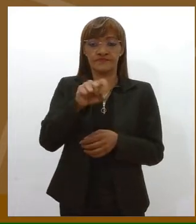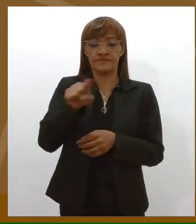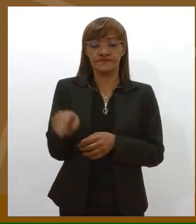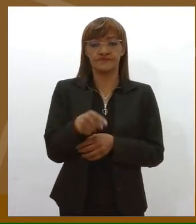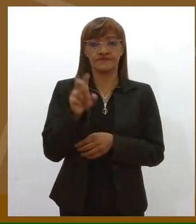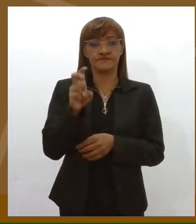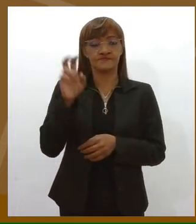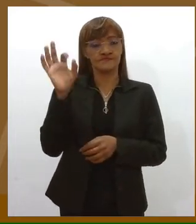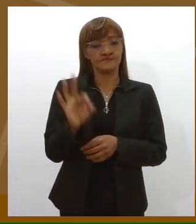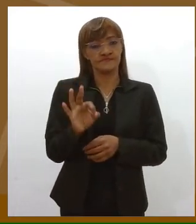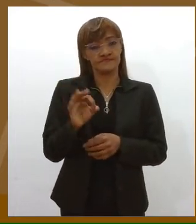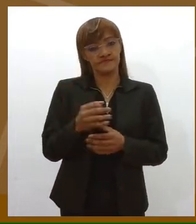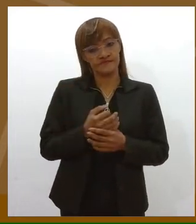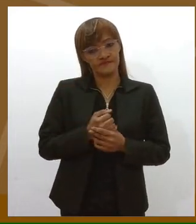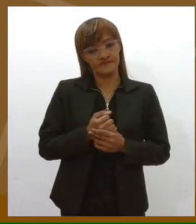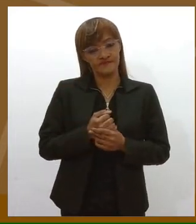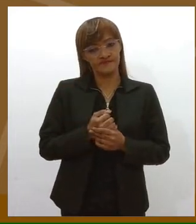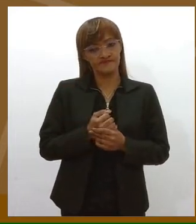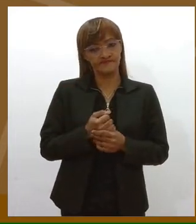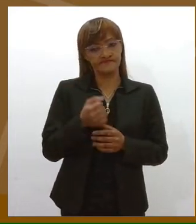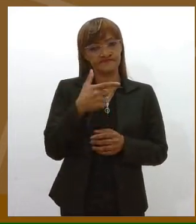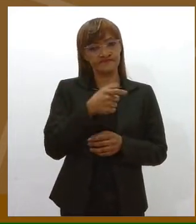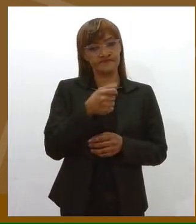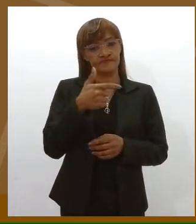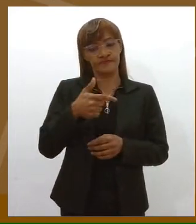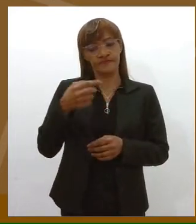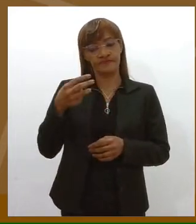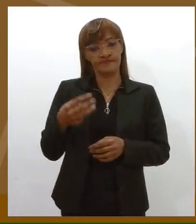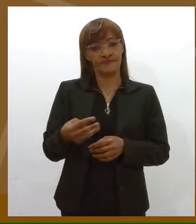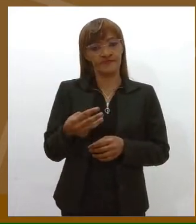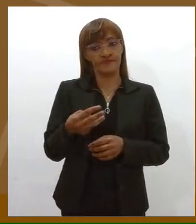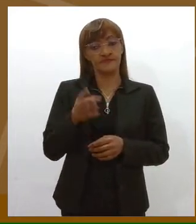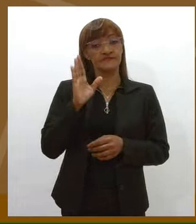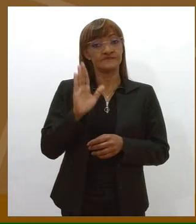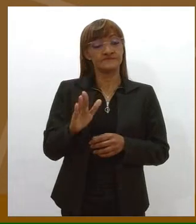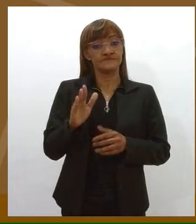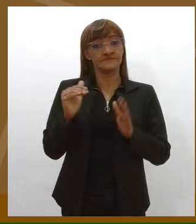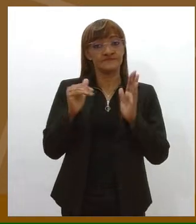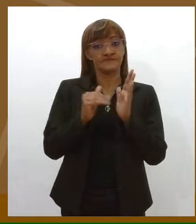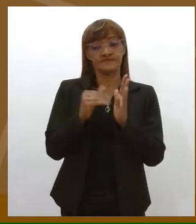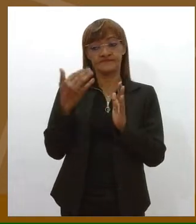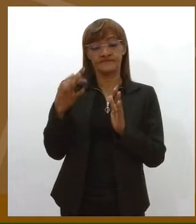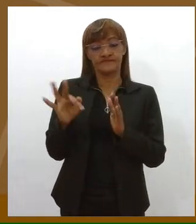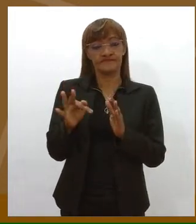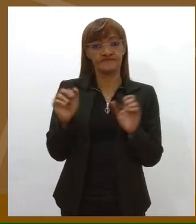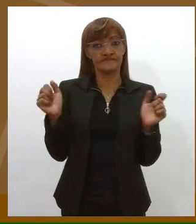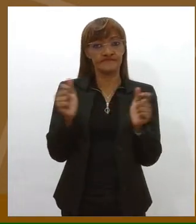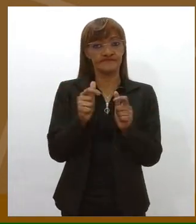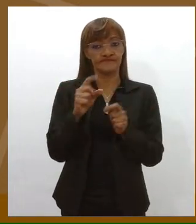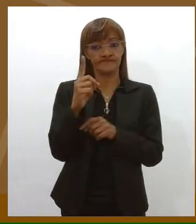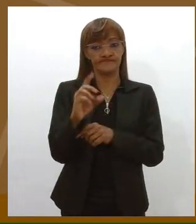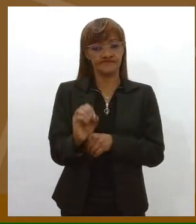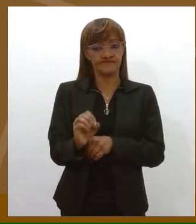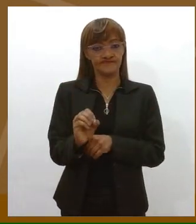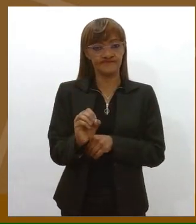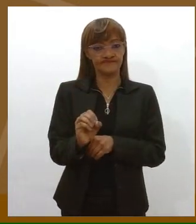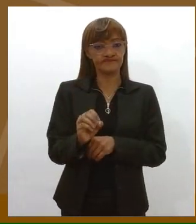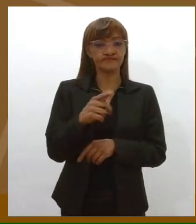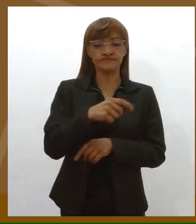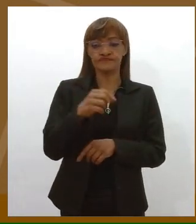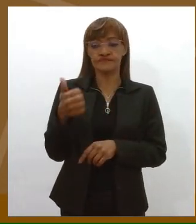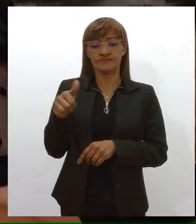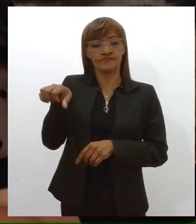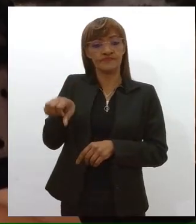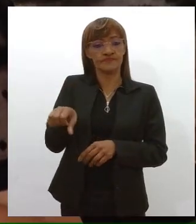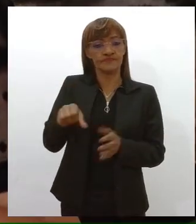38,5%. Em 2023, o Senado terá um número menor de mulheres, serão 10. Em 2019, eram